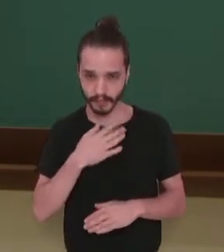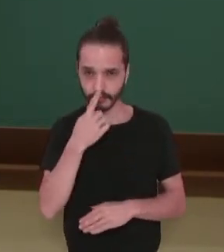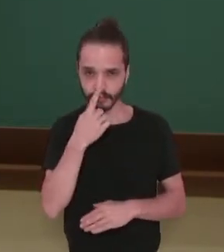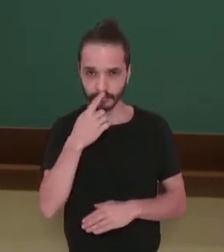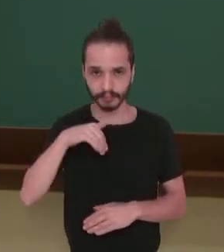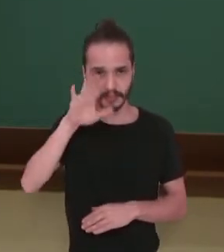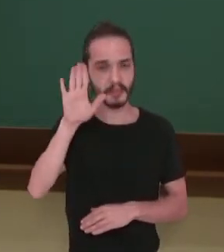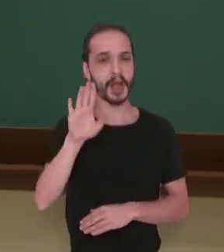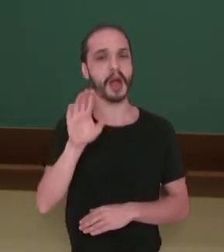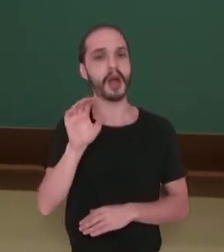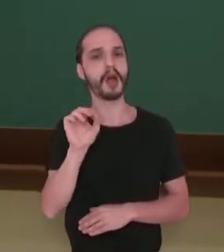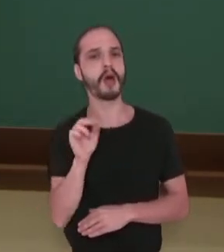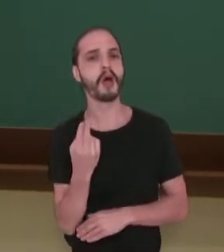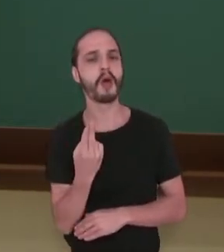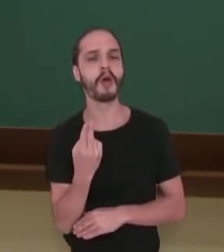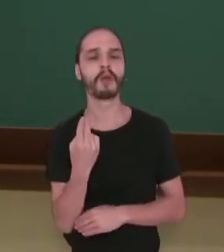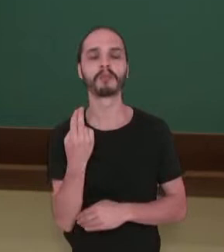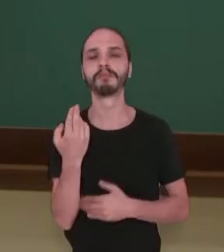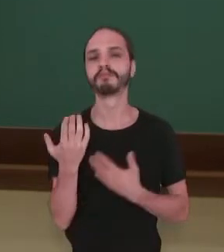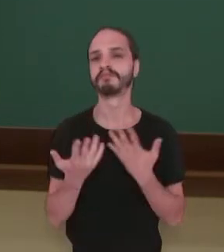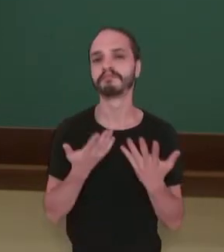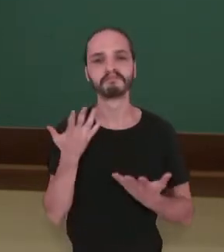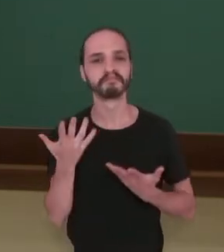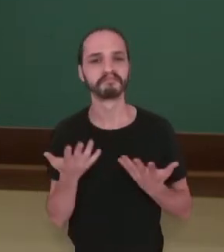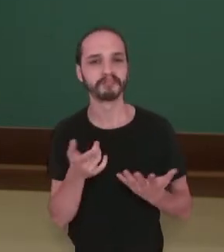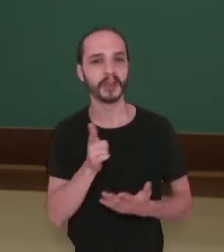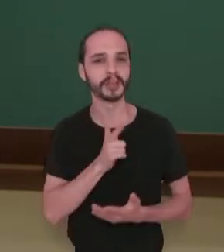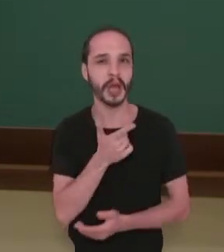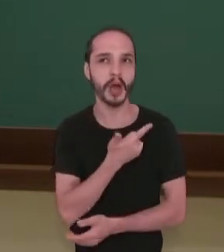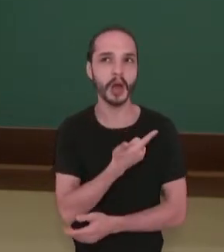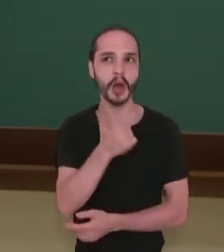estilo musical? Ou você tem